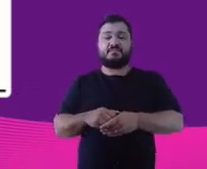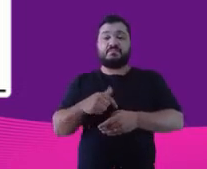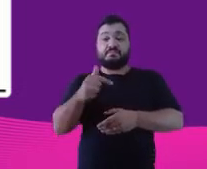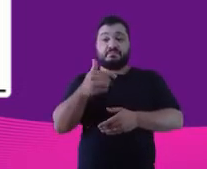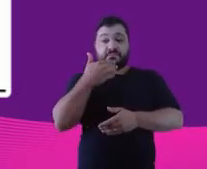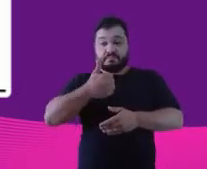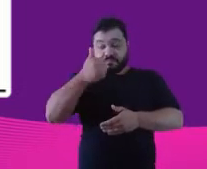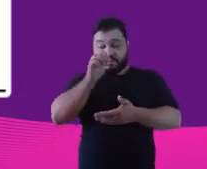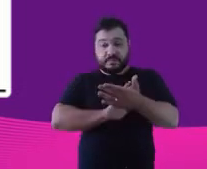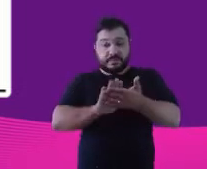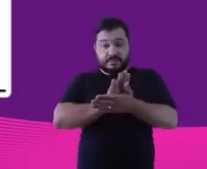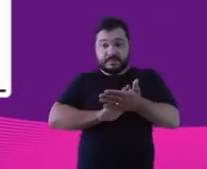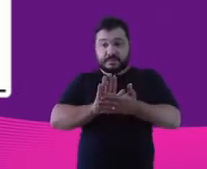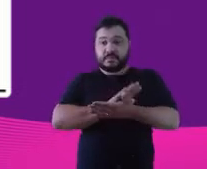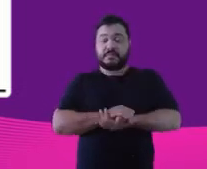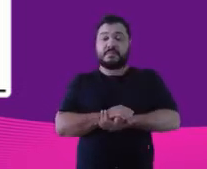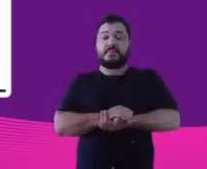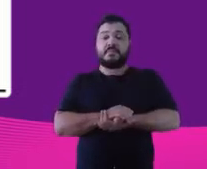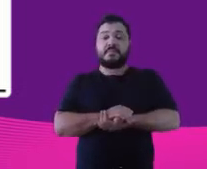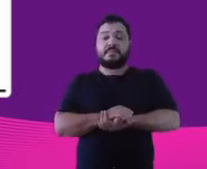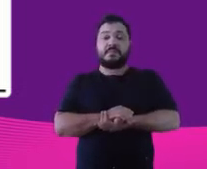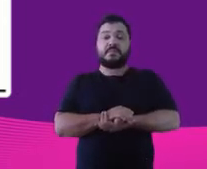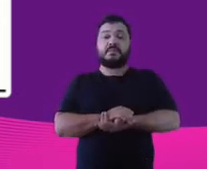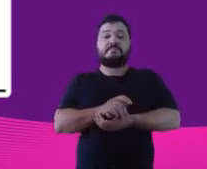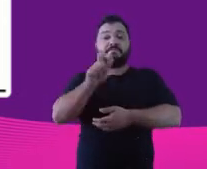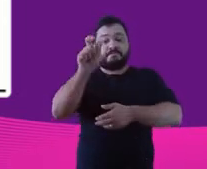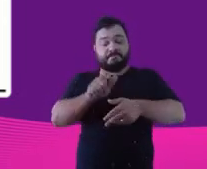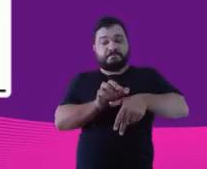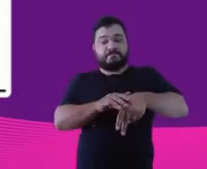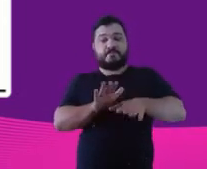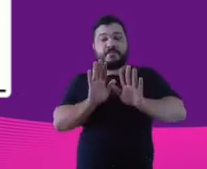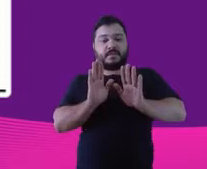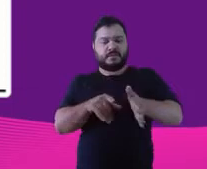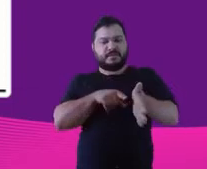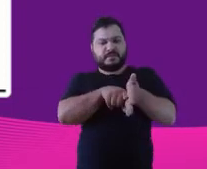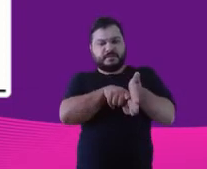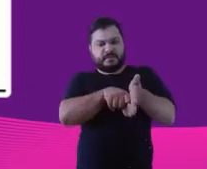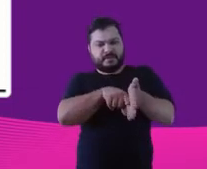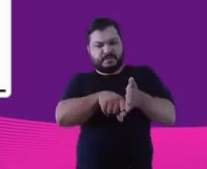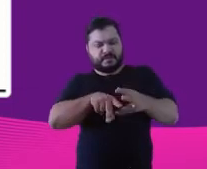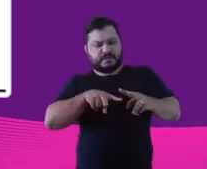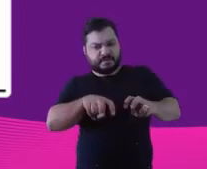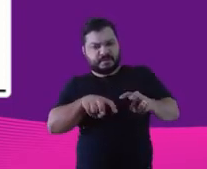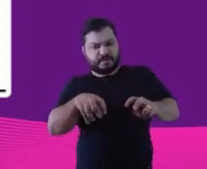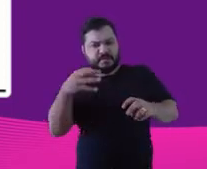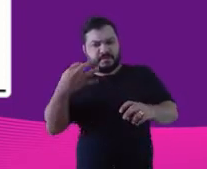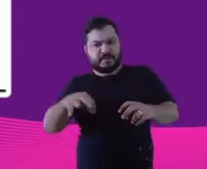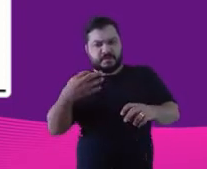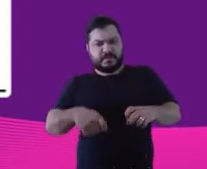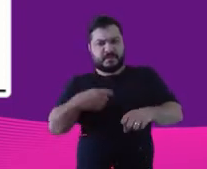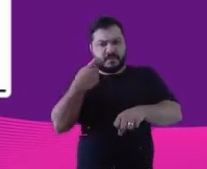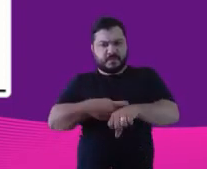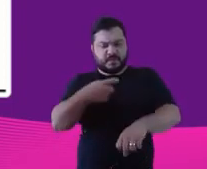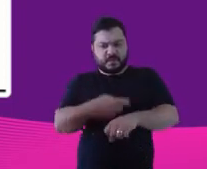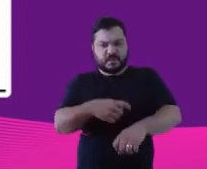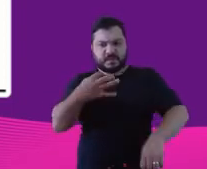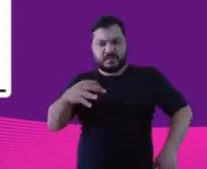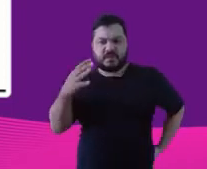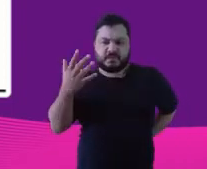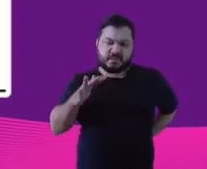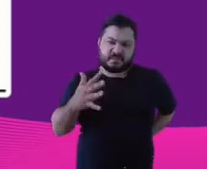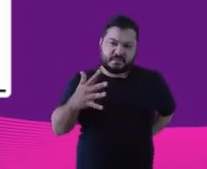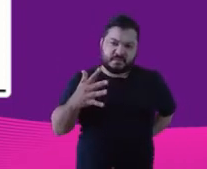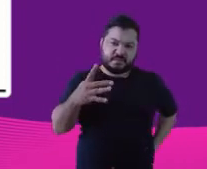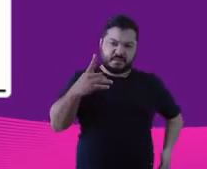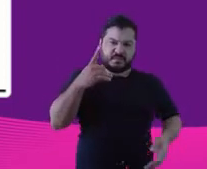com analgesia. E esse paciente já vinha investigando essa dor óssea, essa dor lombar, há